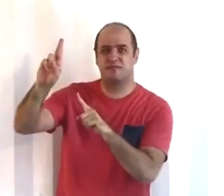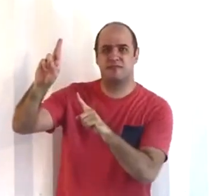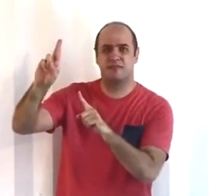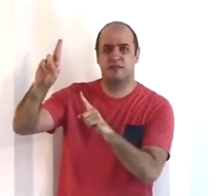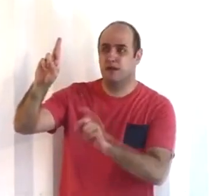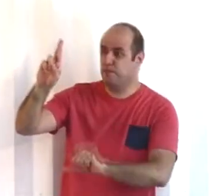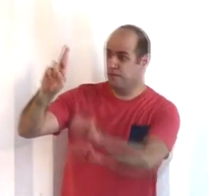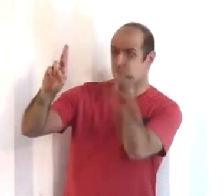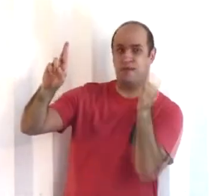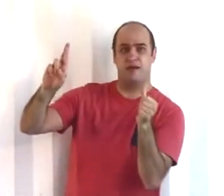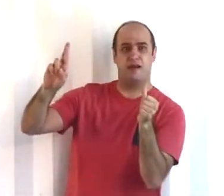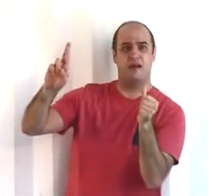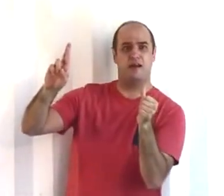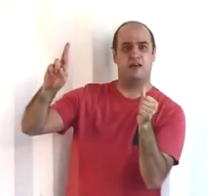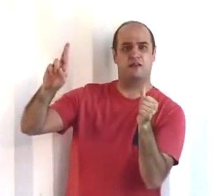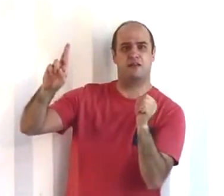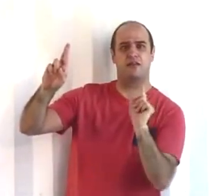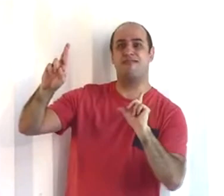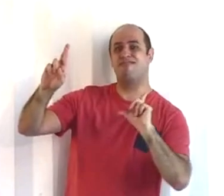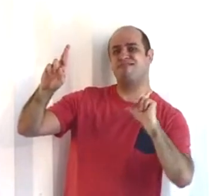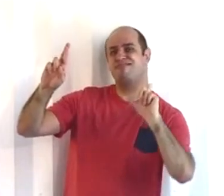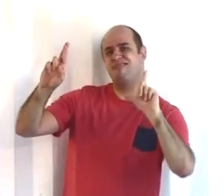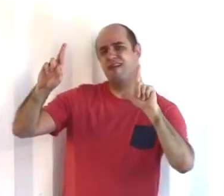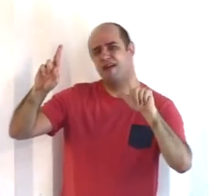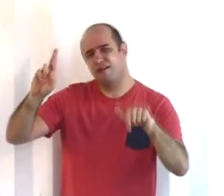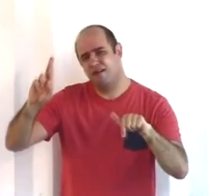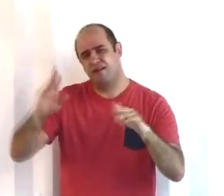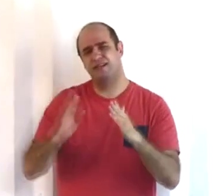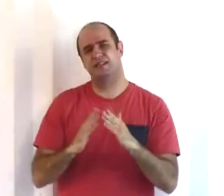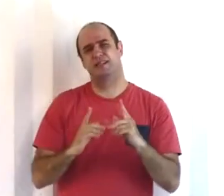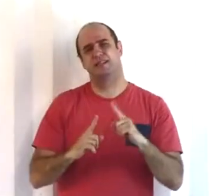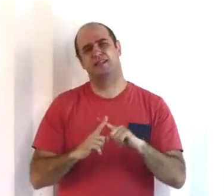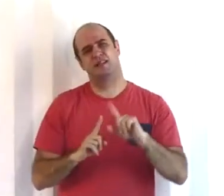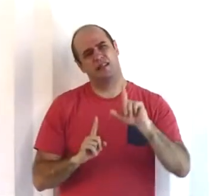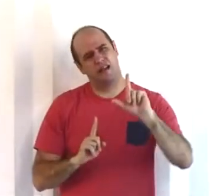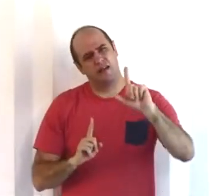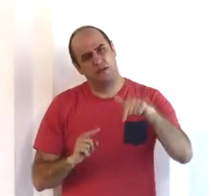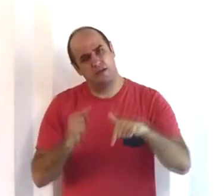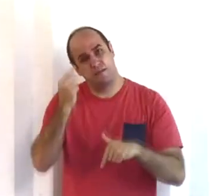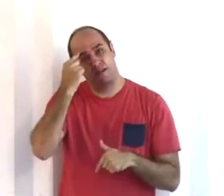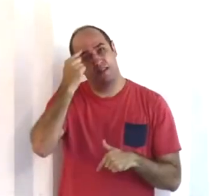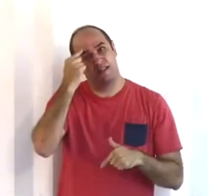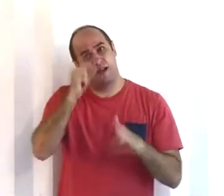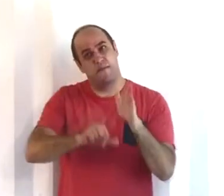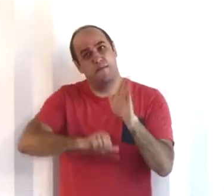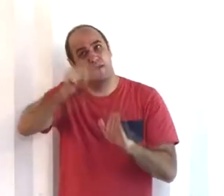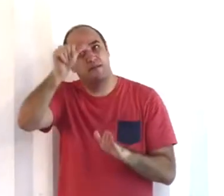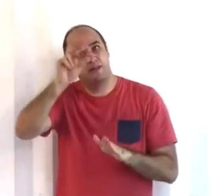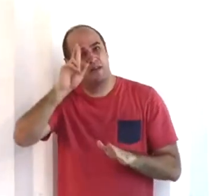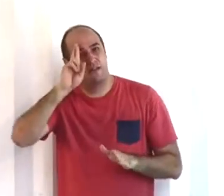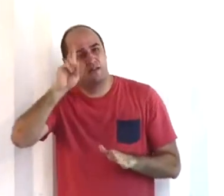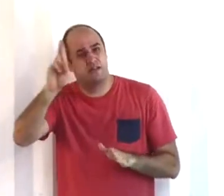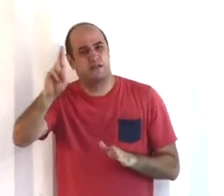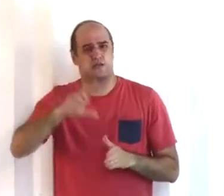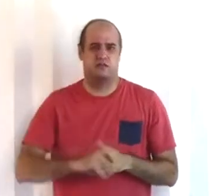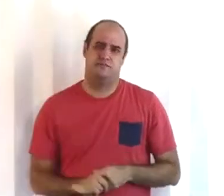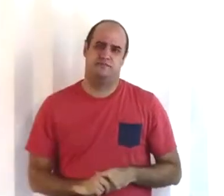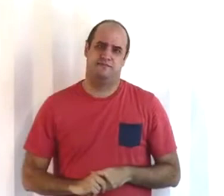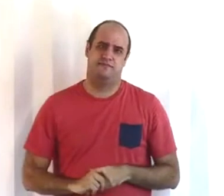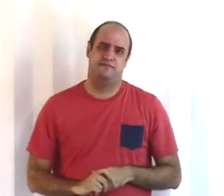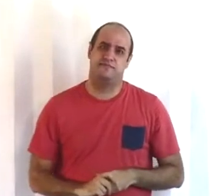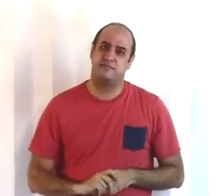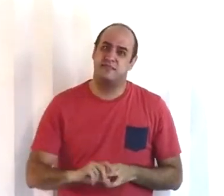meus irmãos. Então, enquanto Igreja Presbiteriana da Lapa, pensemos no Senhor primeiro. E se em algum